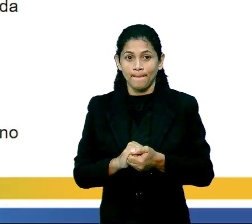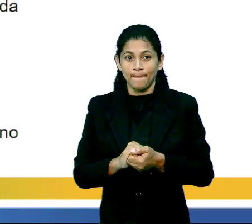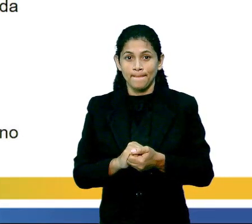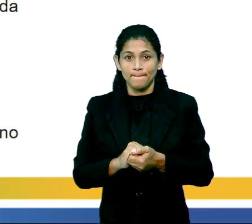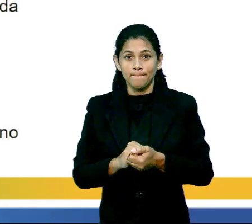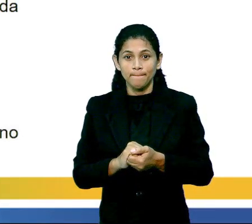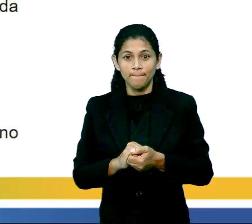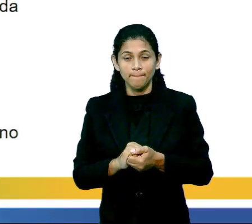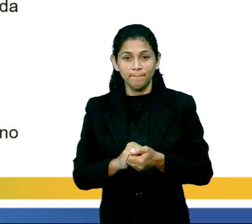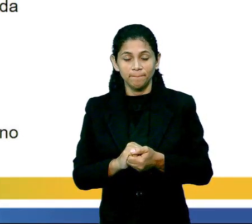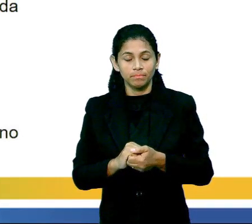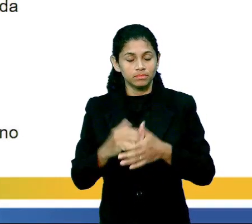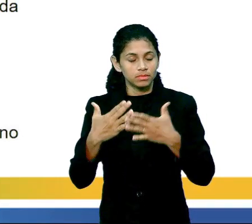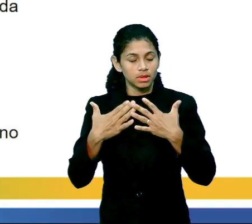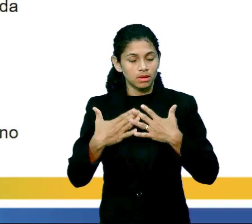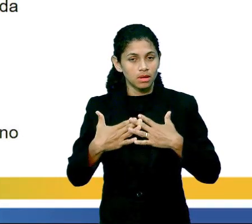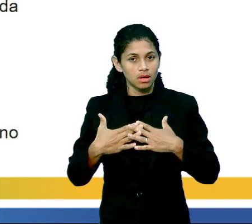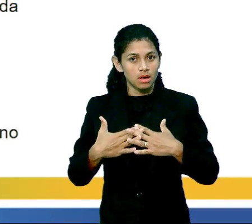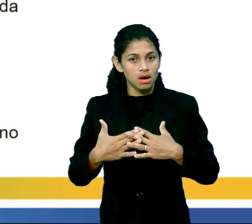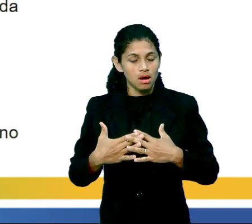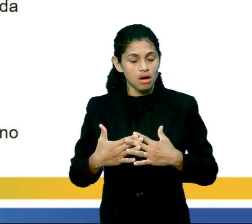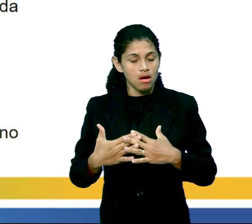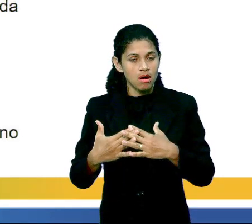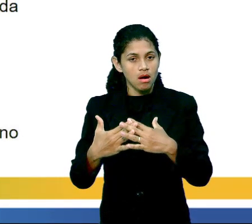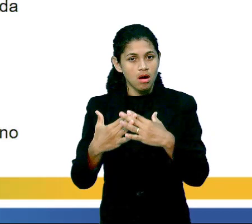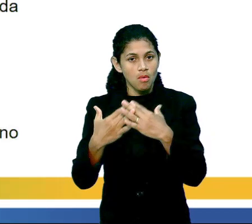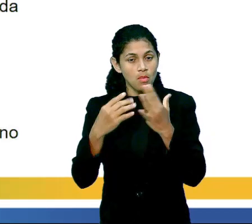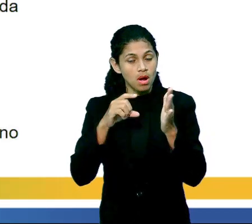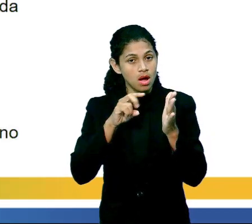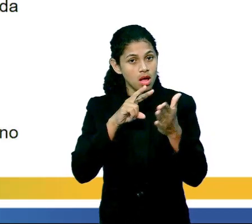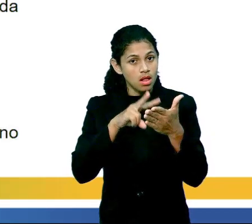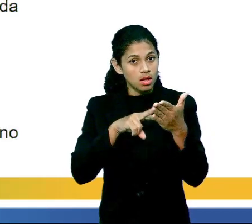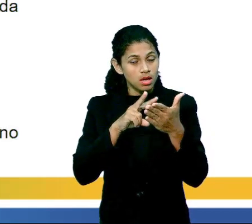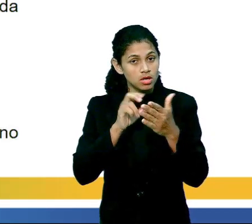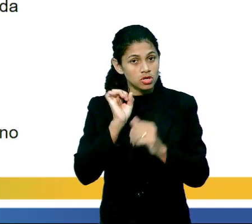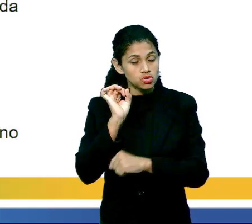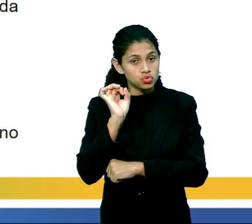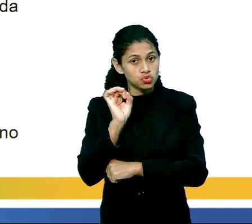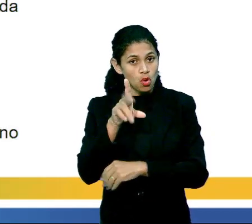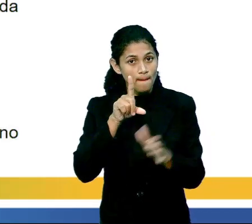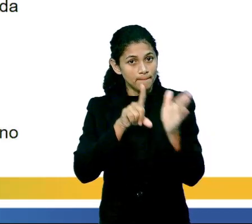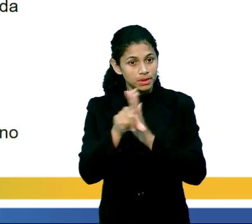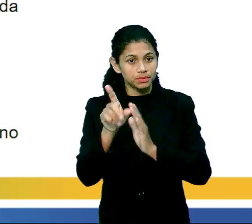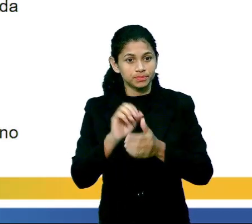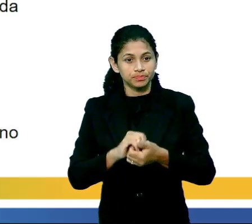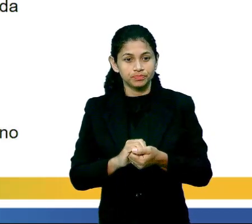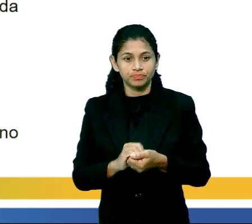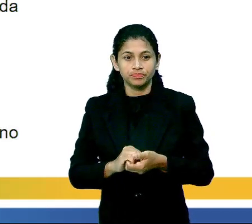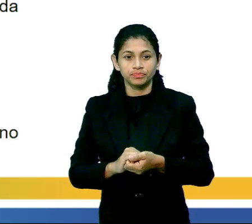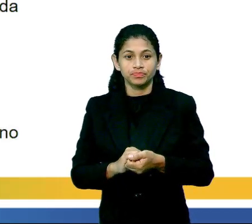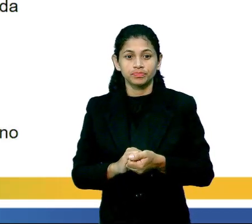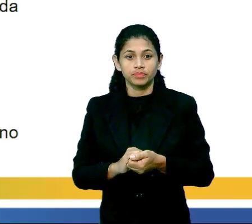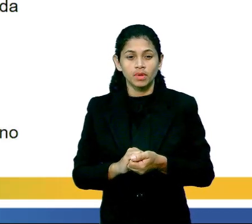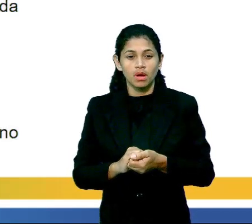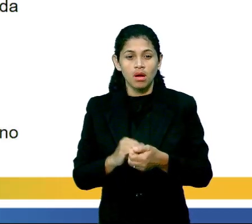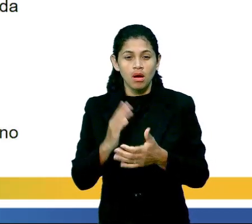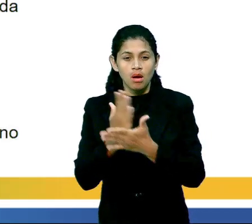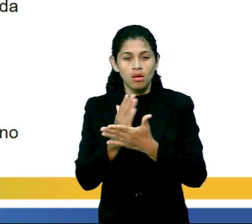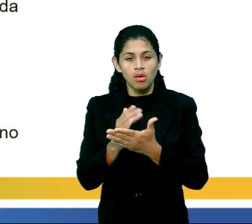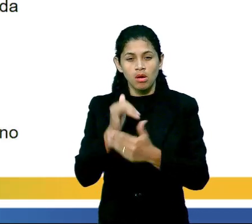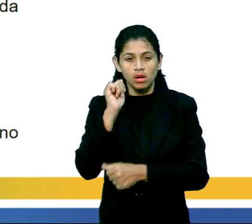faz o quê? Fica calmo e lê só o comando, ó. No entanto, algumas mulheres, diferentes às convenções sociais,